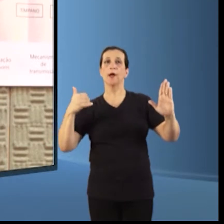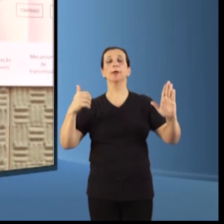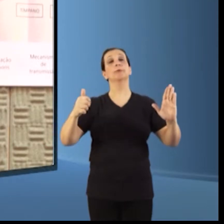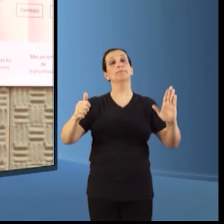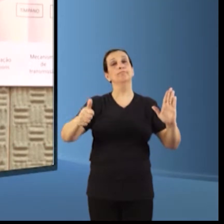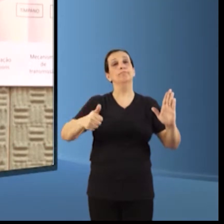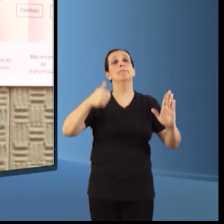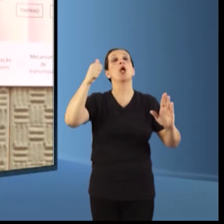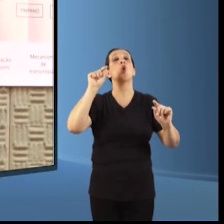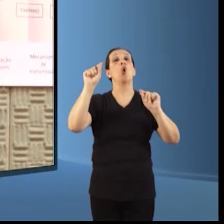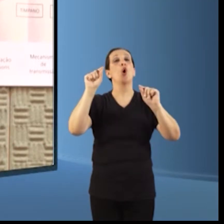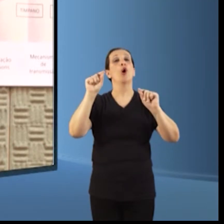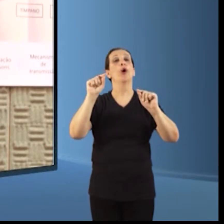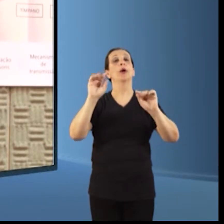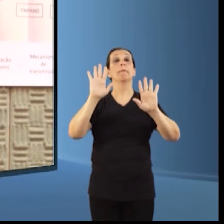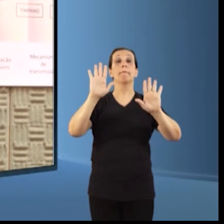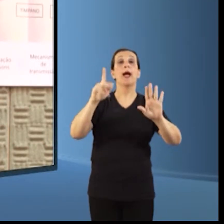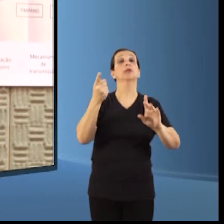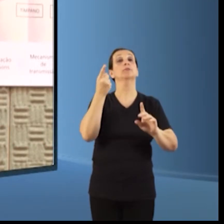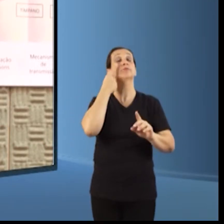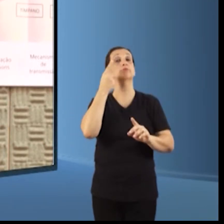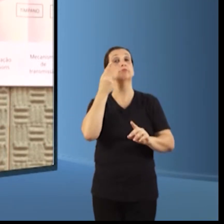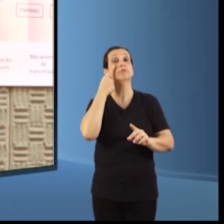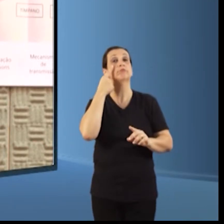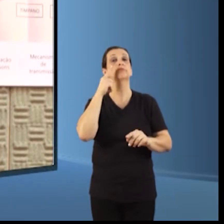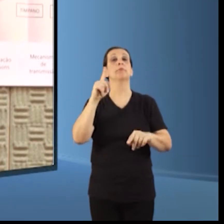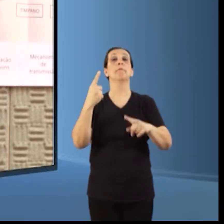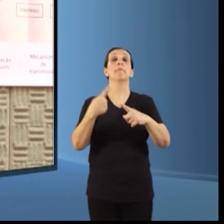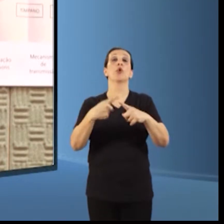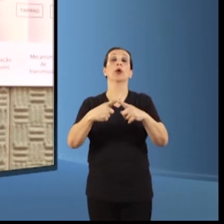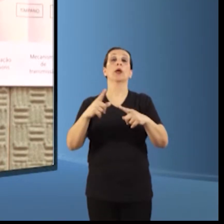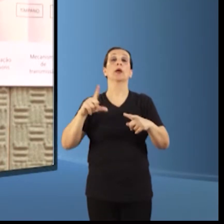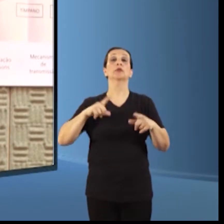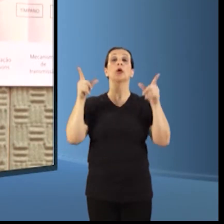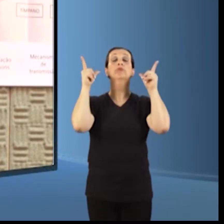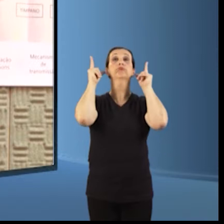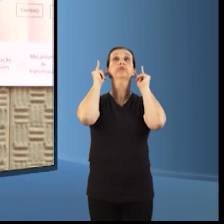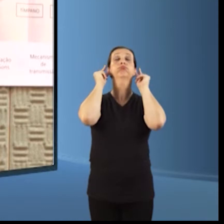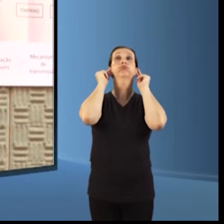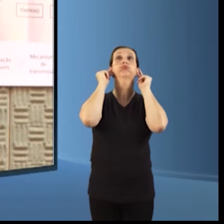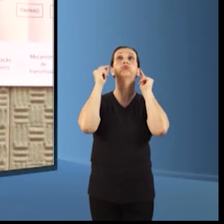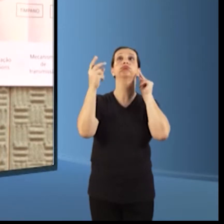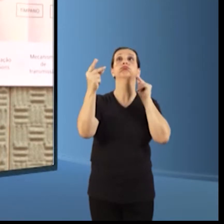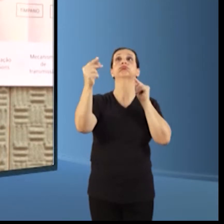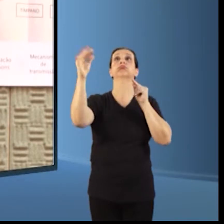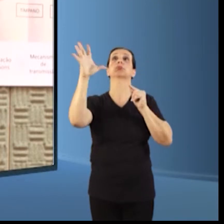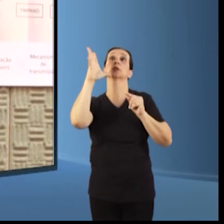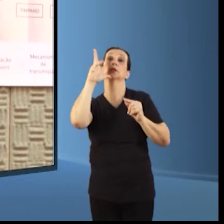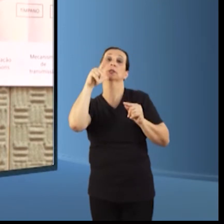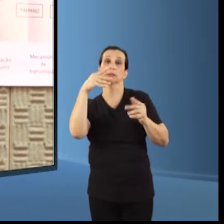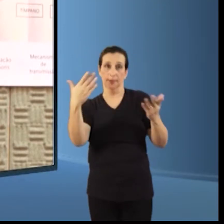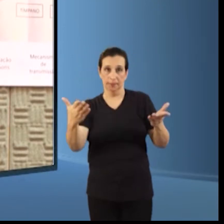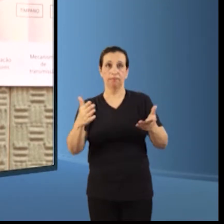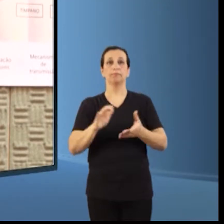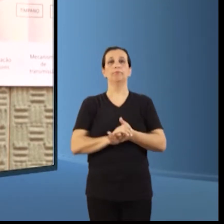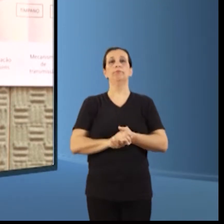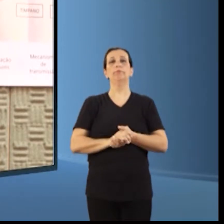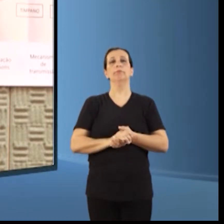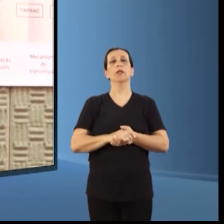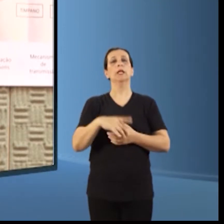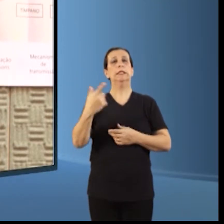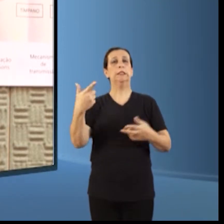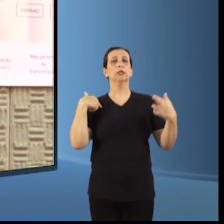3 e 6 anos, a indicação é feita com certa restrição devido ao maior tempo de privação sensorial